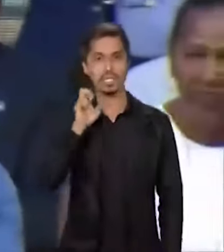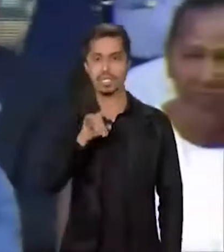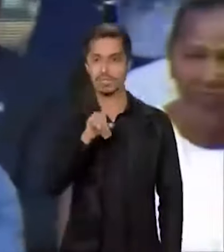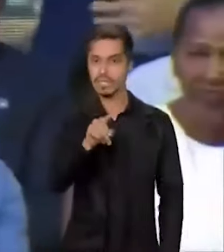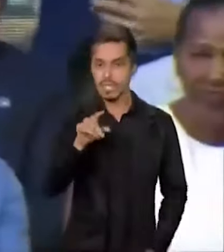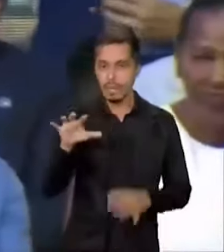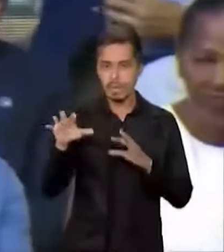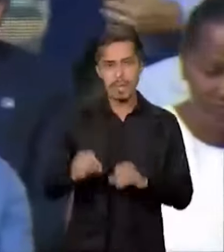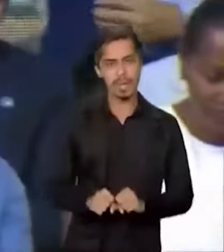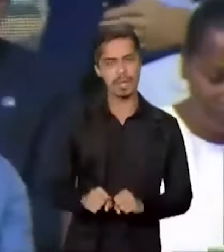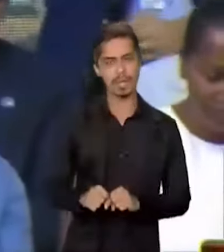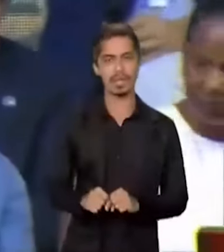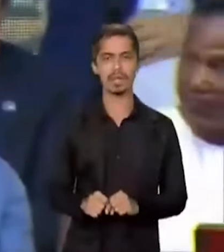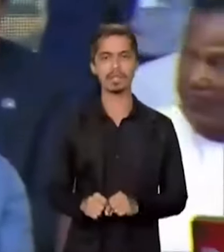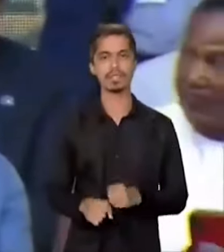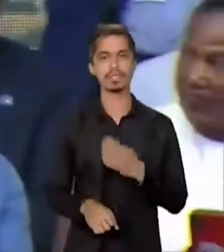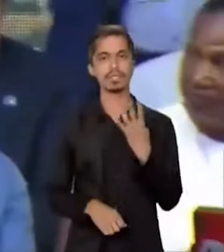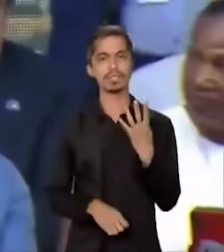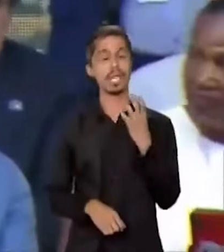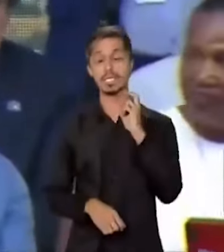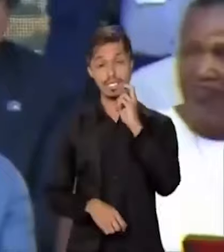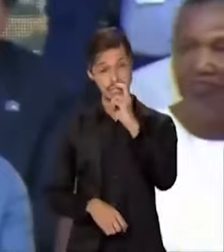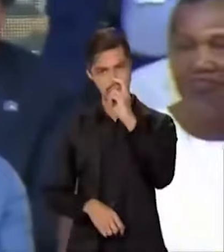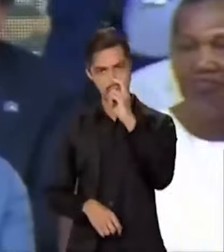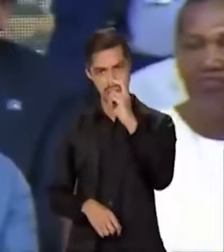você pegar os